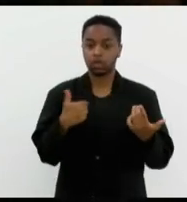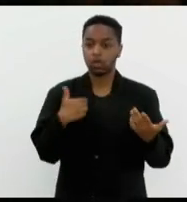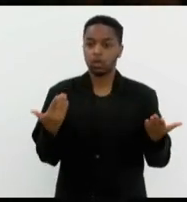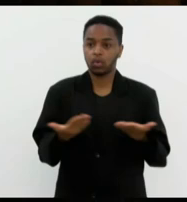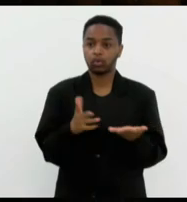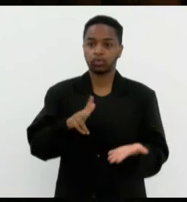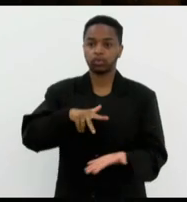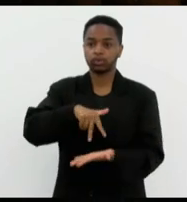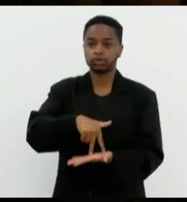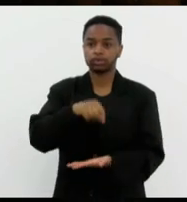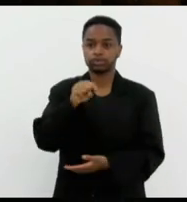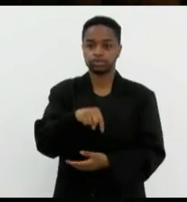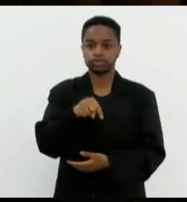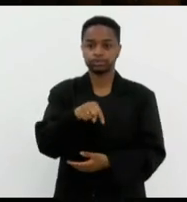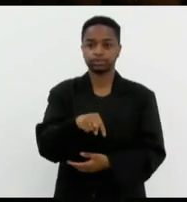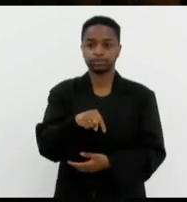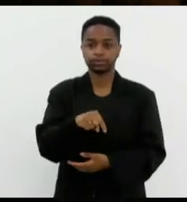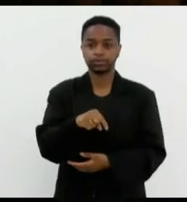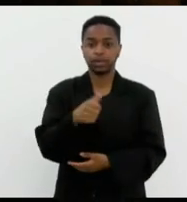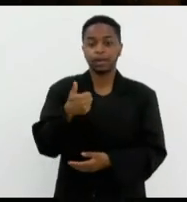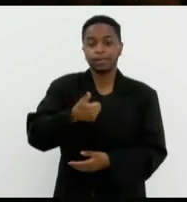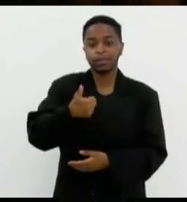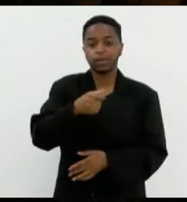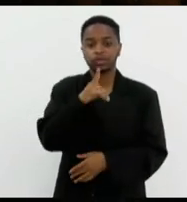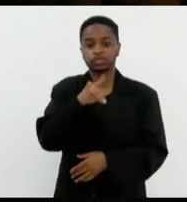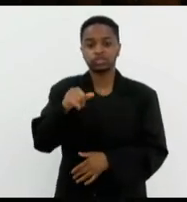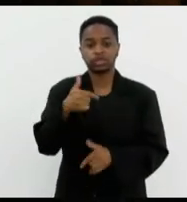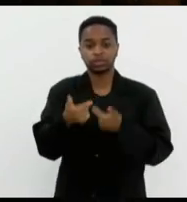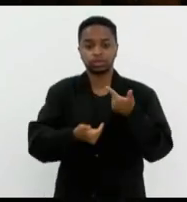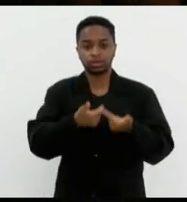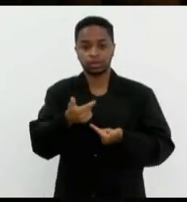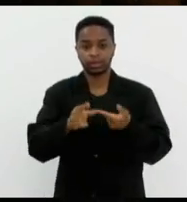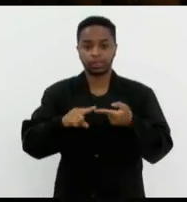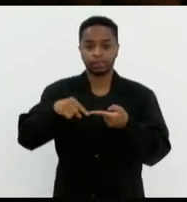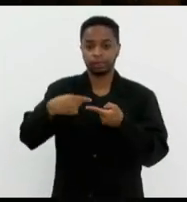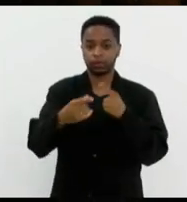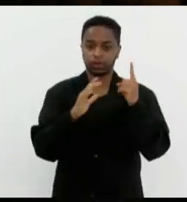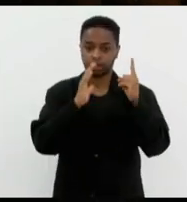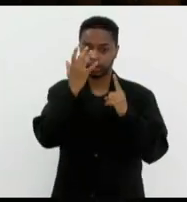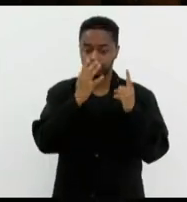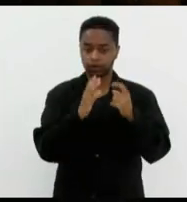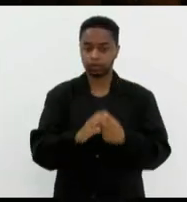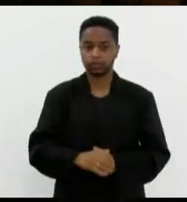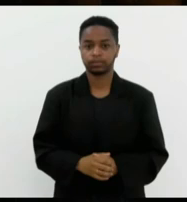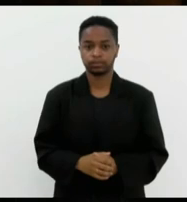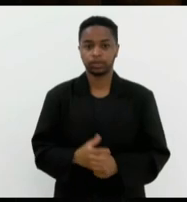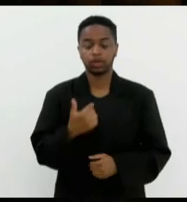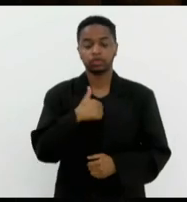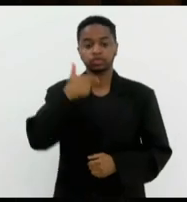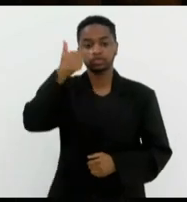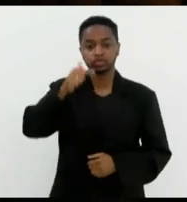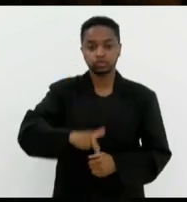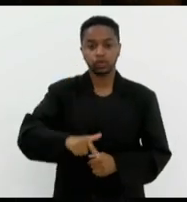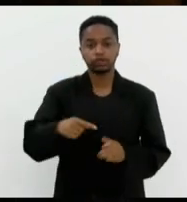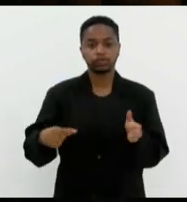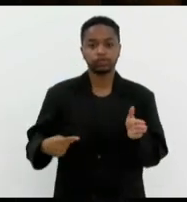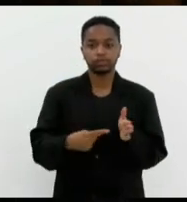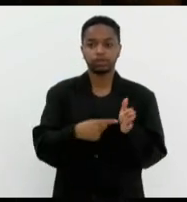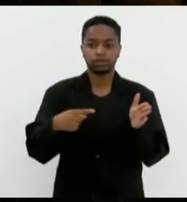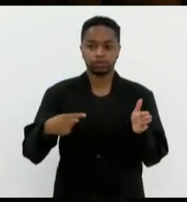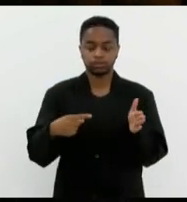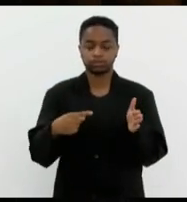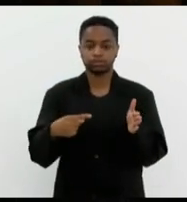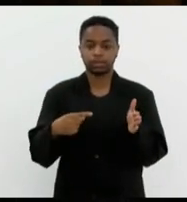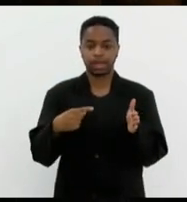à tribuna, nesse primeiro dia de trabalho, após o Carnaval, para mais uma vez denunciar